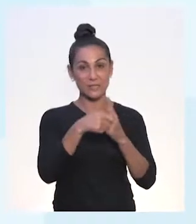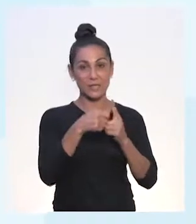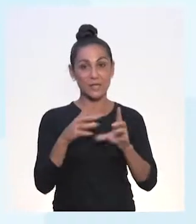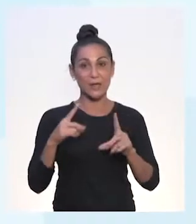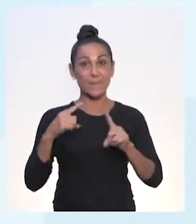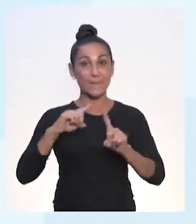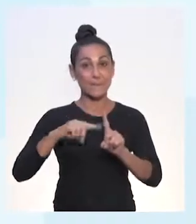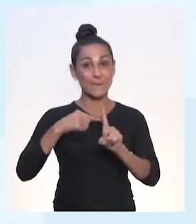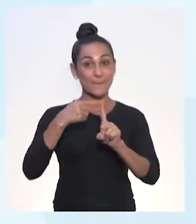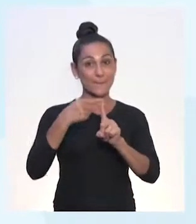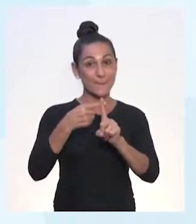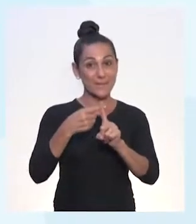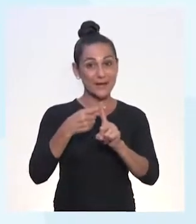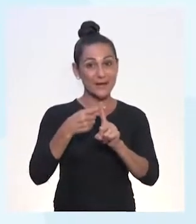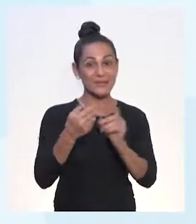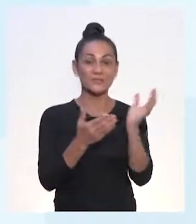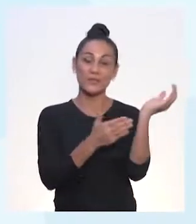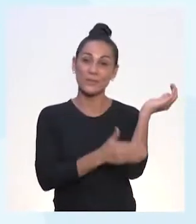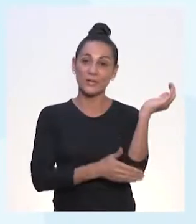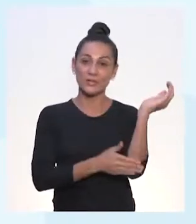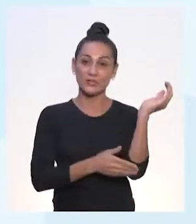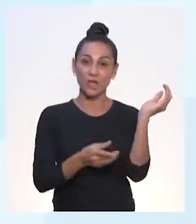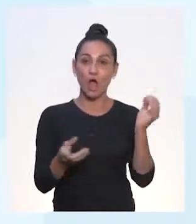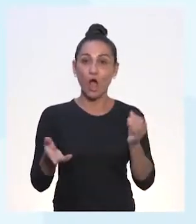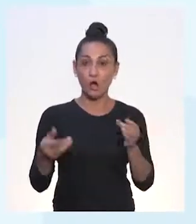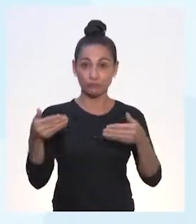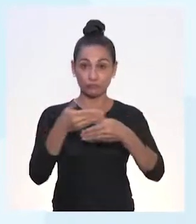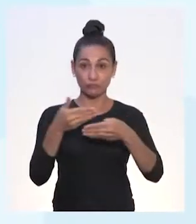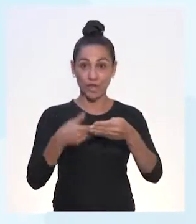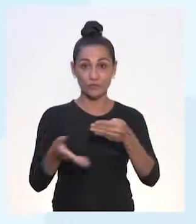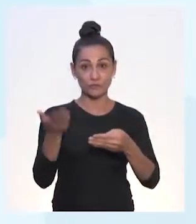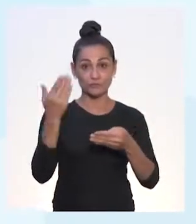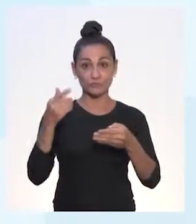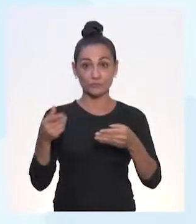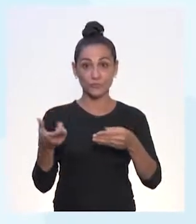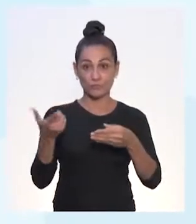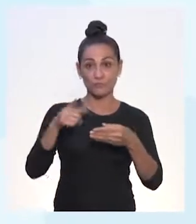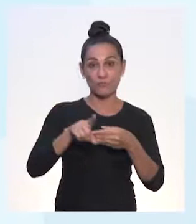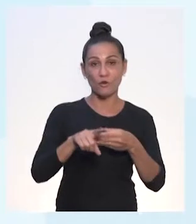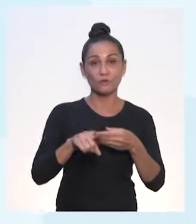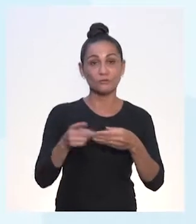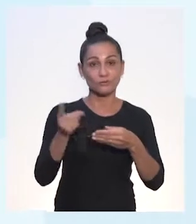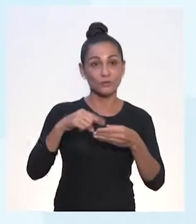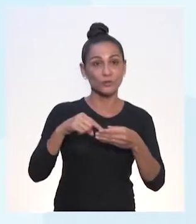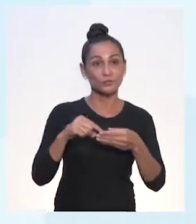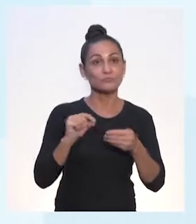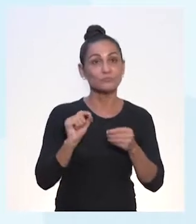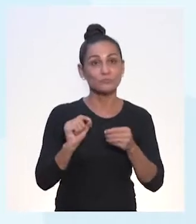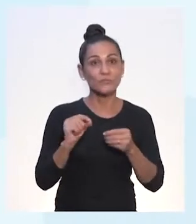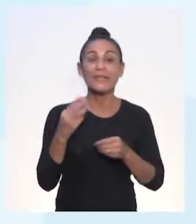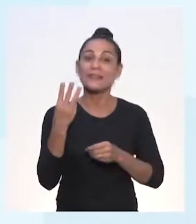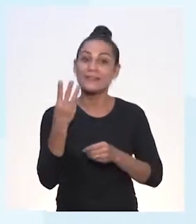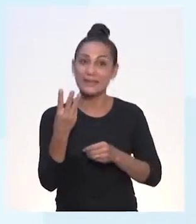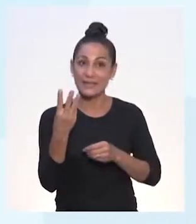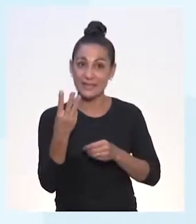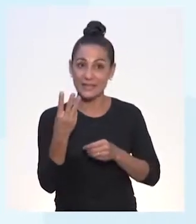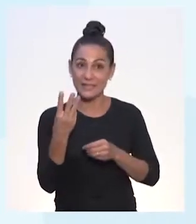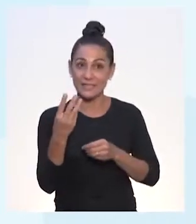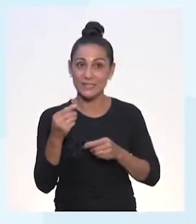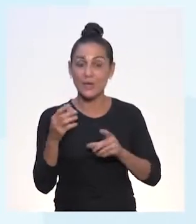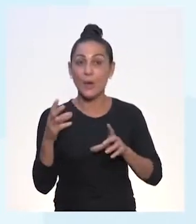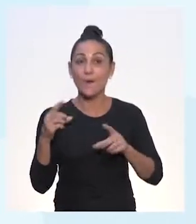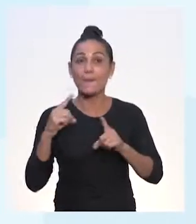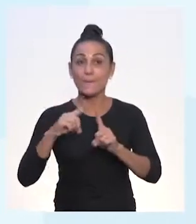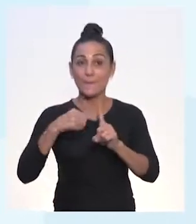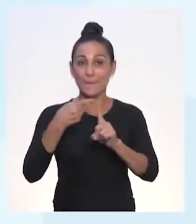abacaxi, vou até voltar na página anterior, ó. 3 bananas mais o abacaxi dá 5. Então aqui, ó, 3